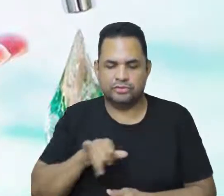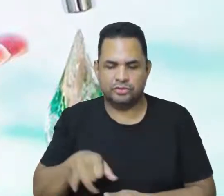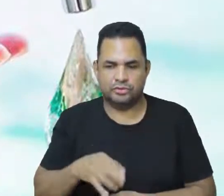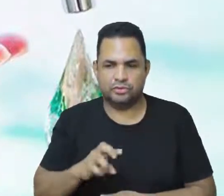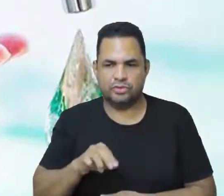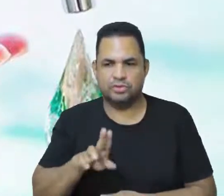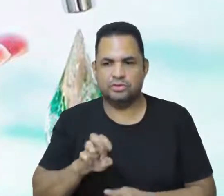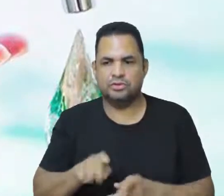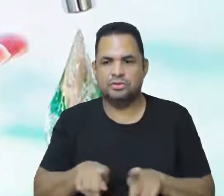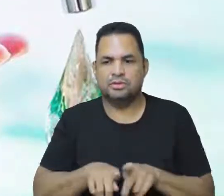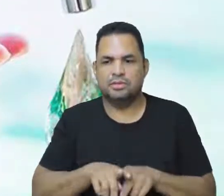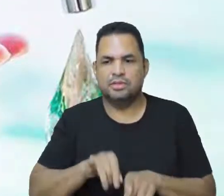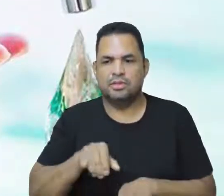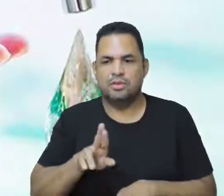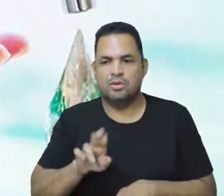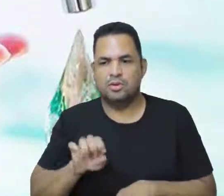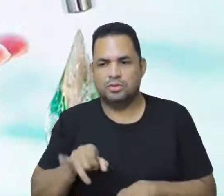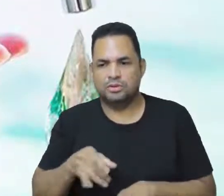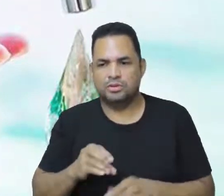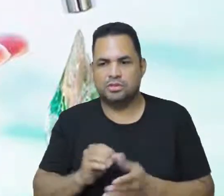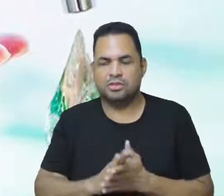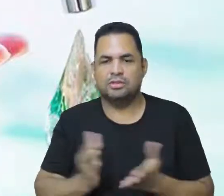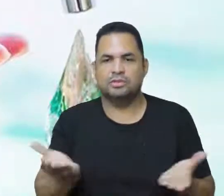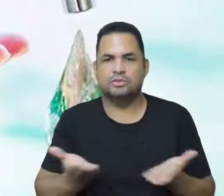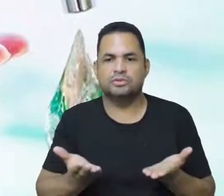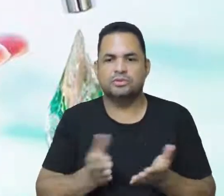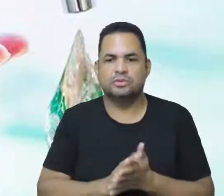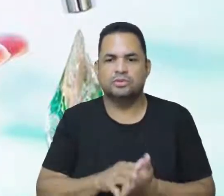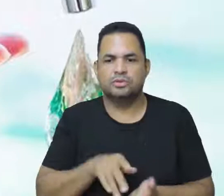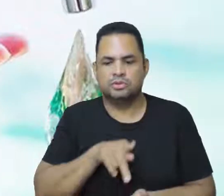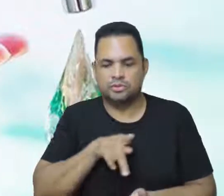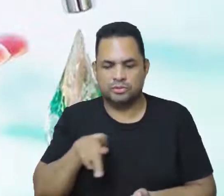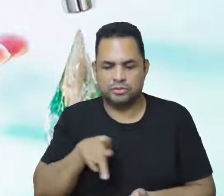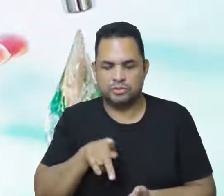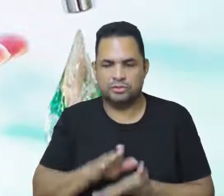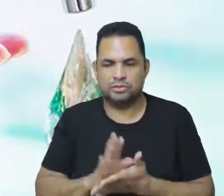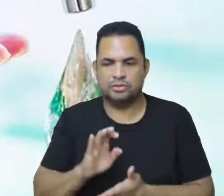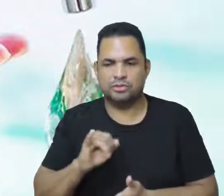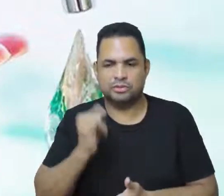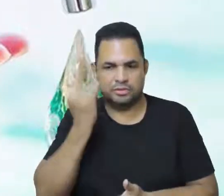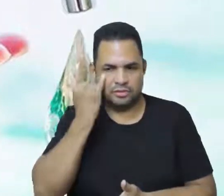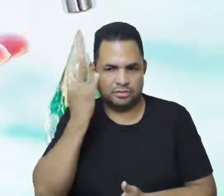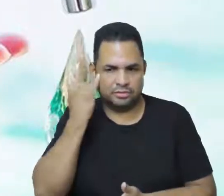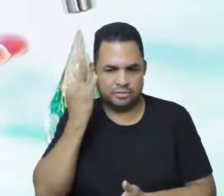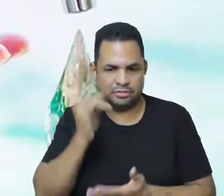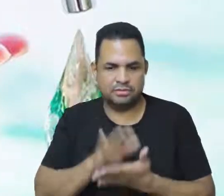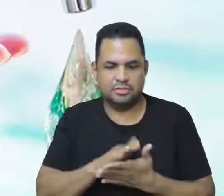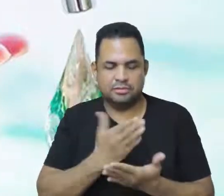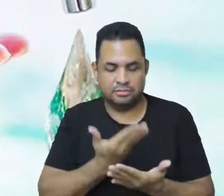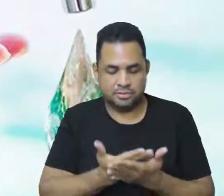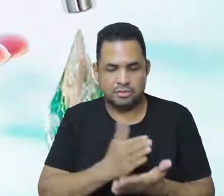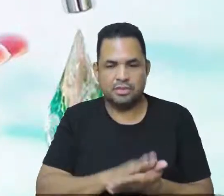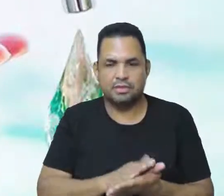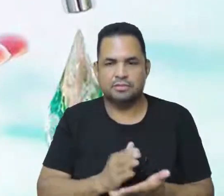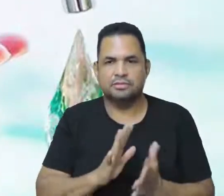de Geografia. Hoje nós estamos aqui com o professor Simon, o grande